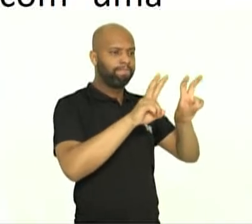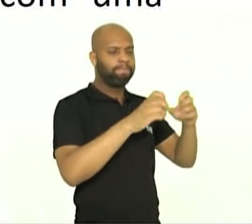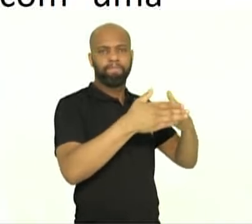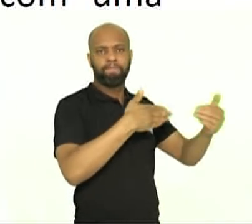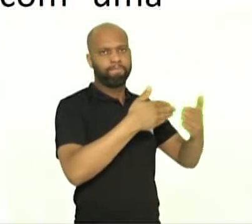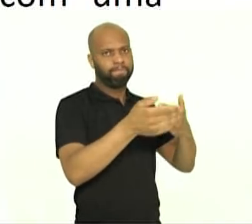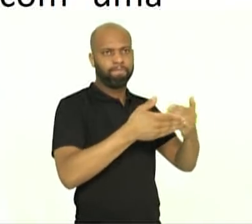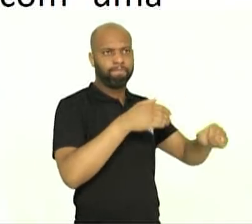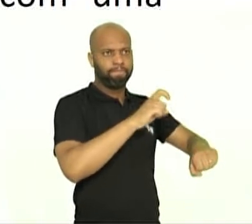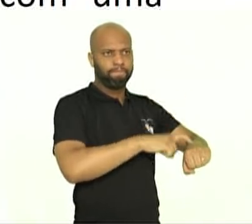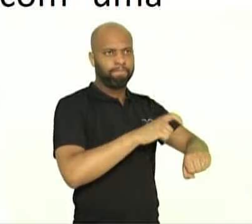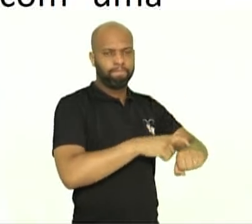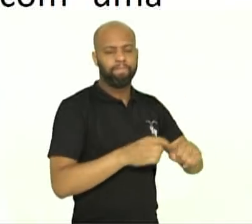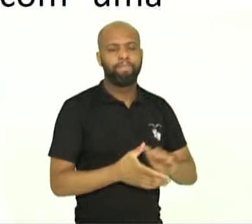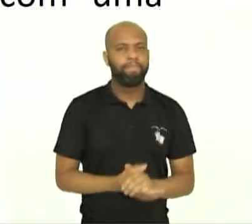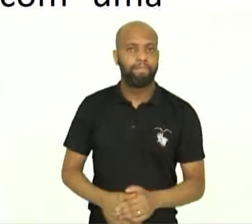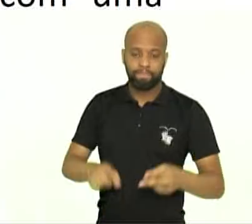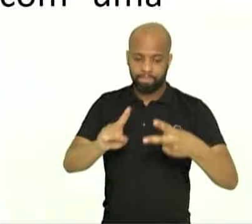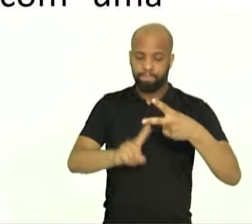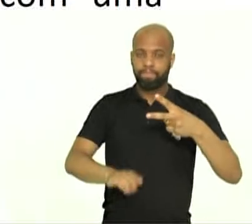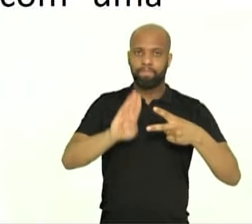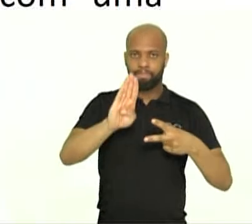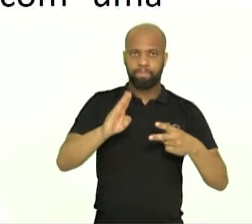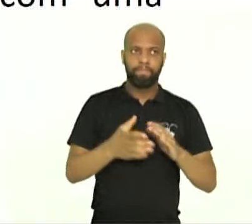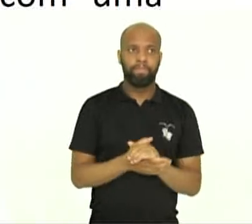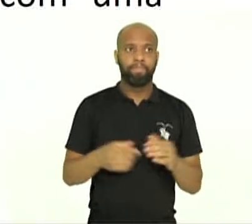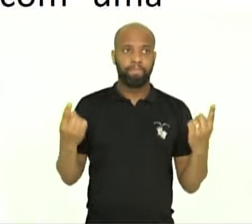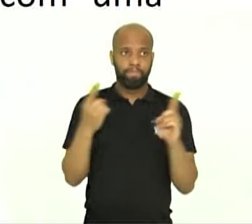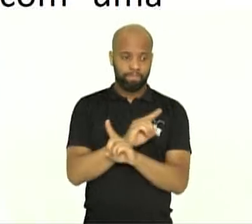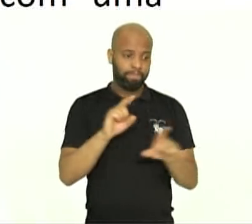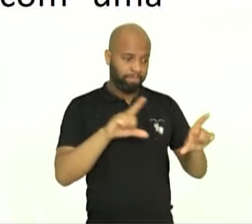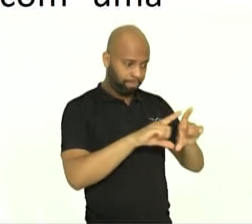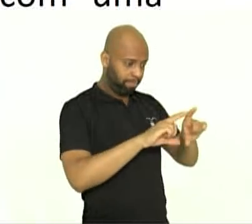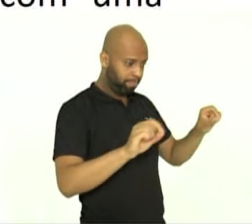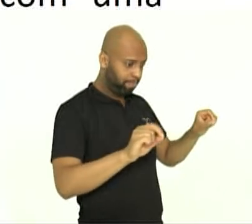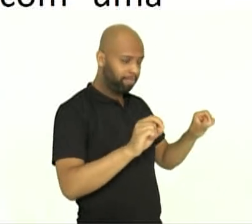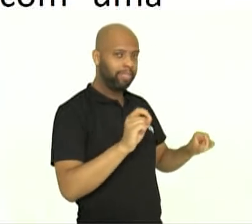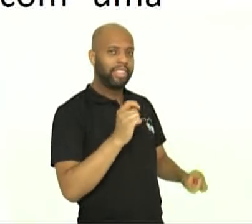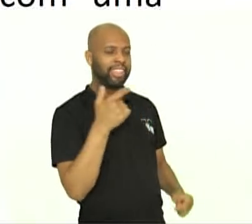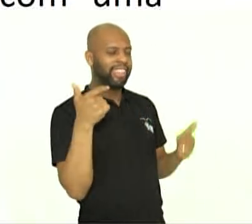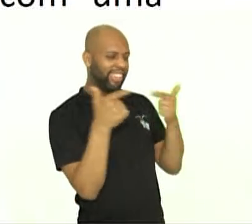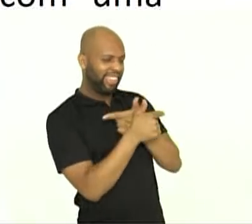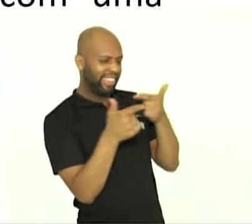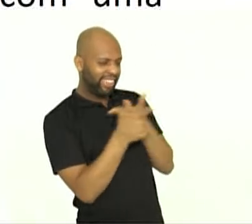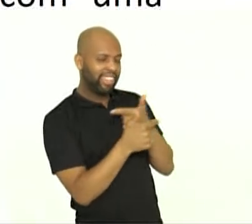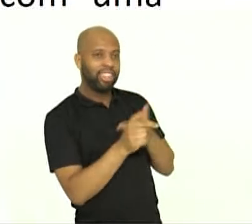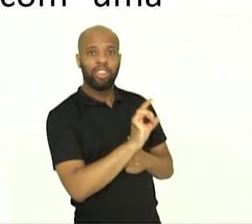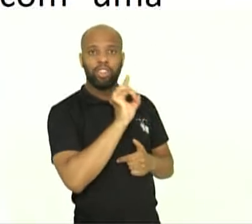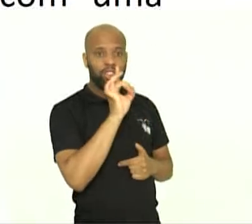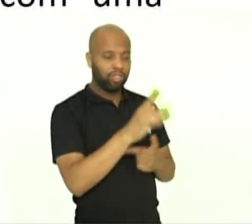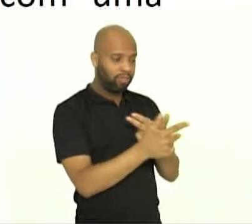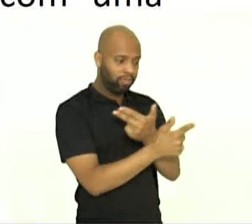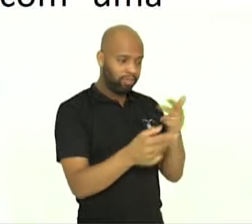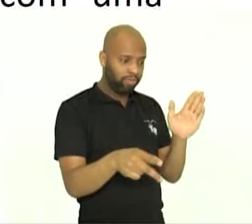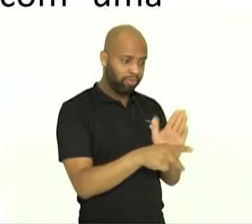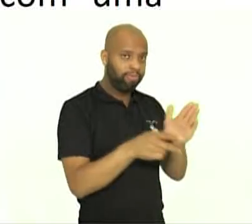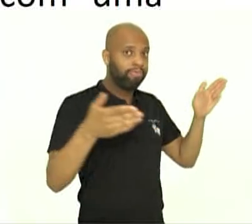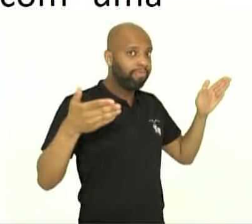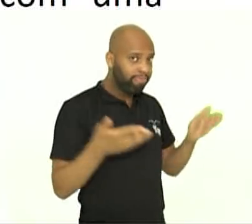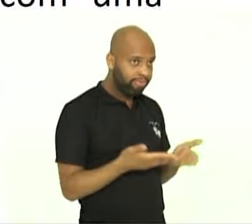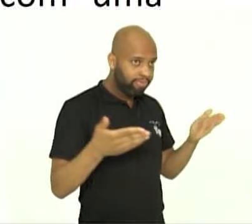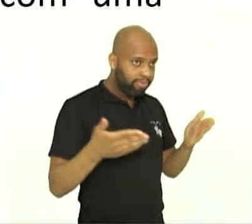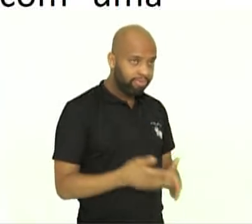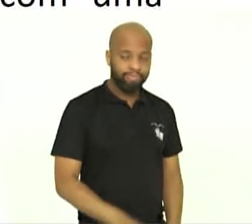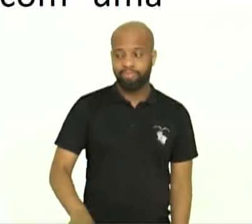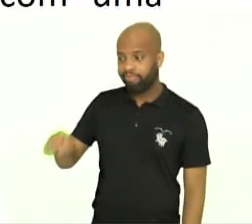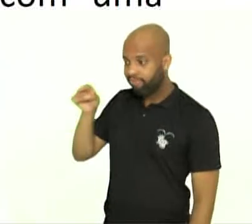atemporais? Será que a letra B, o contrário, a tirinha faz uma sátira só de acontecimentos atuais